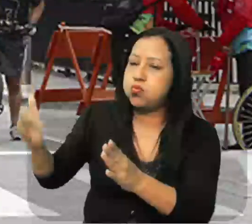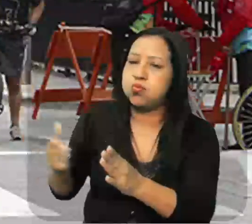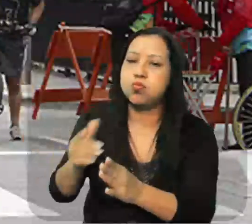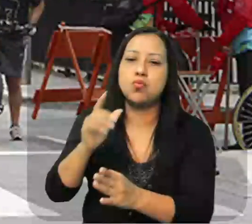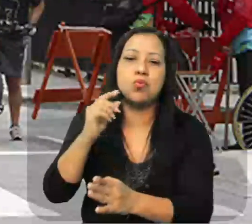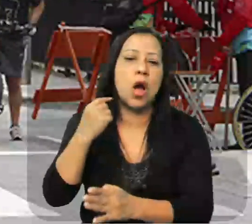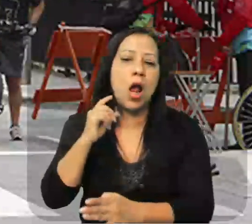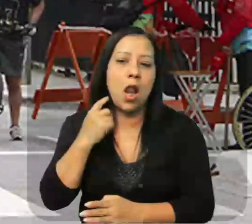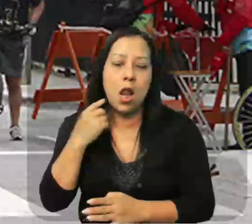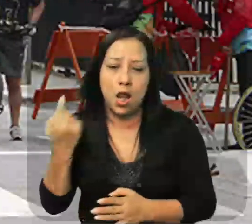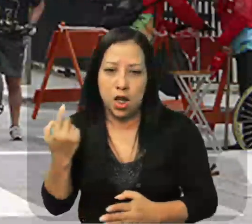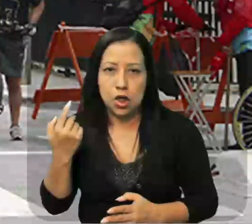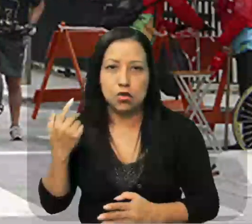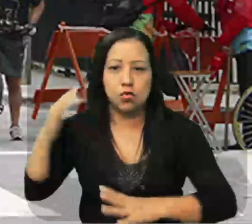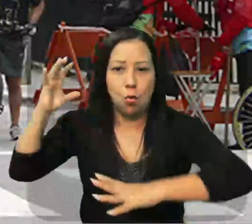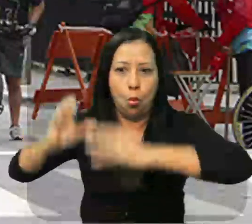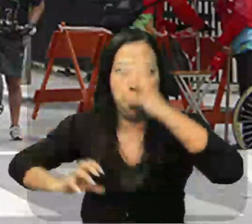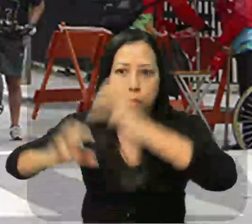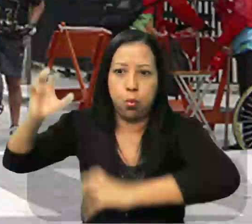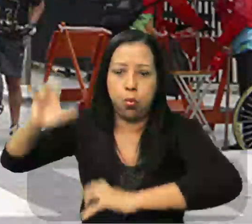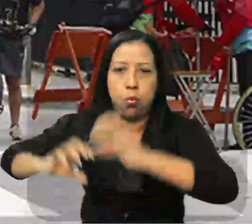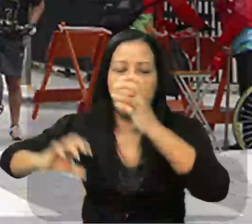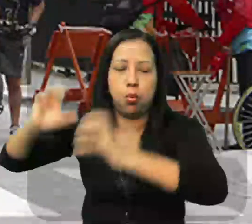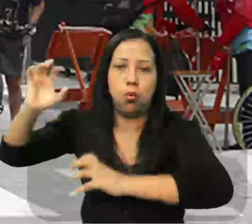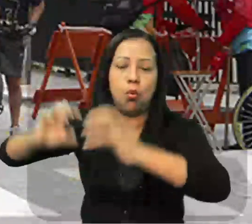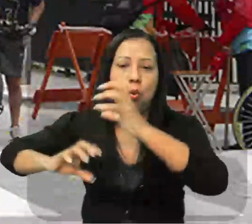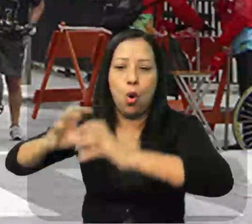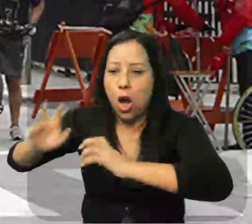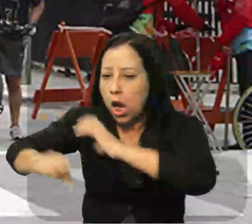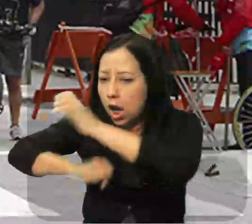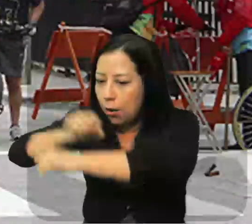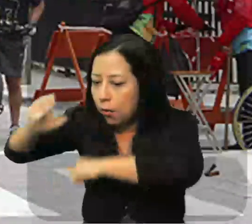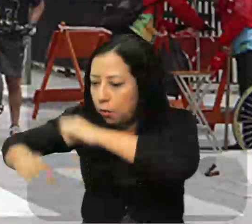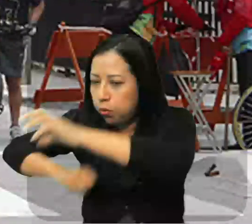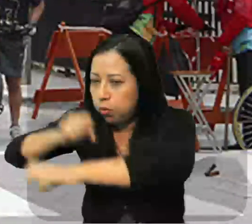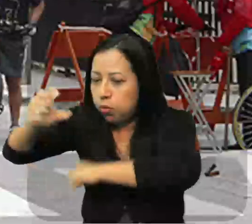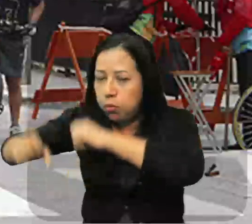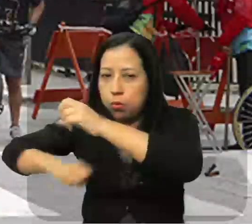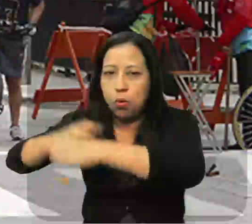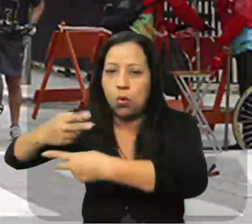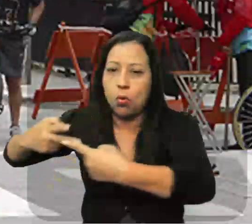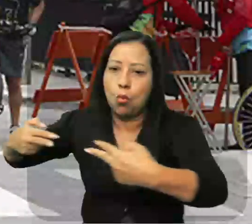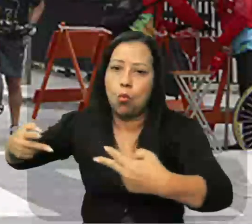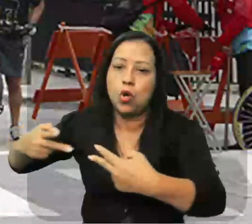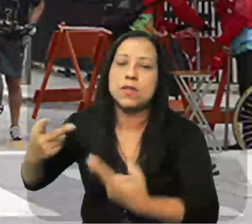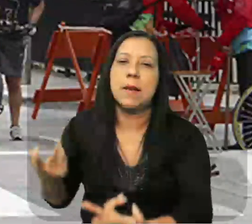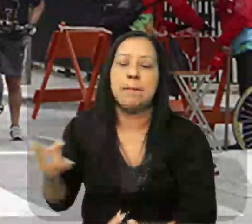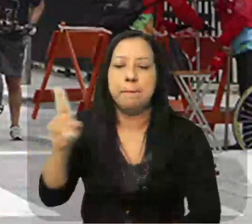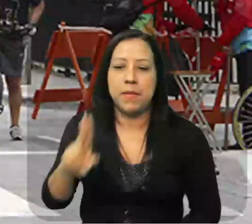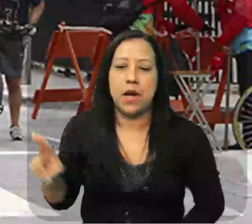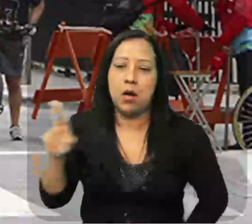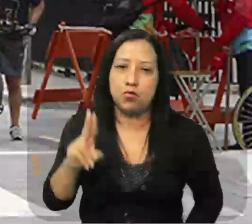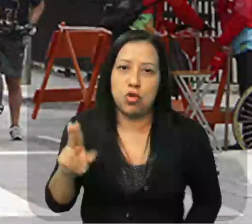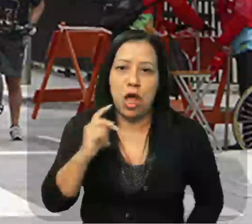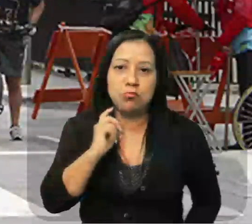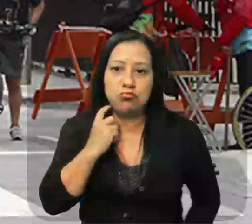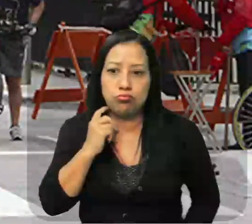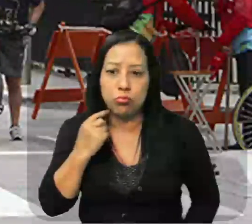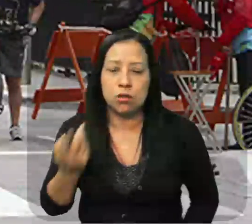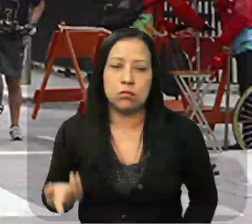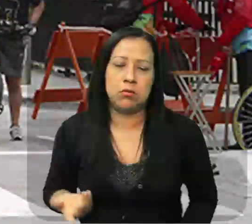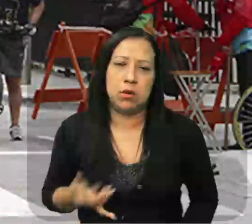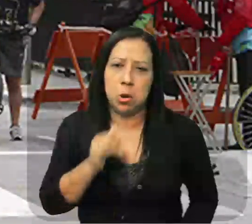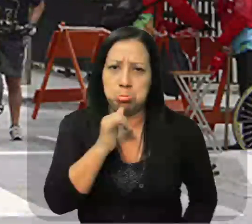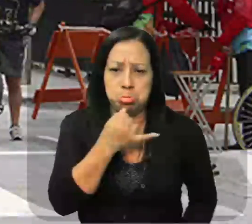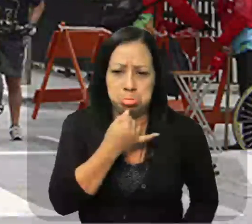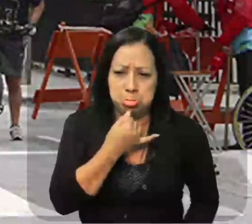aquela montoeira de lixo e eles disputam palmo a palmo ali com o urubu, gato, cachorro, coisas para